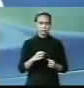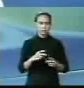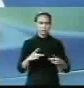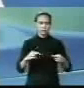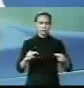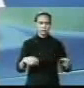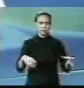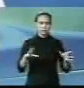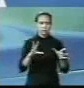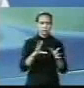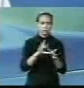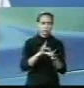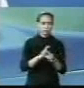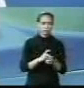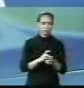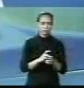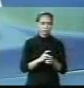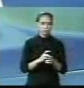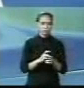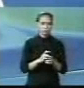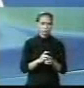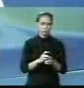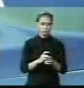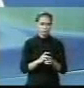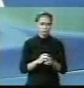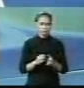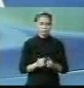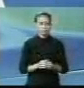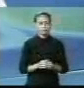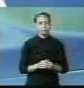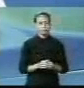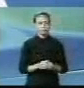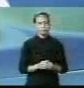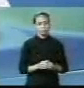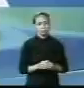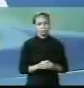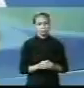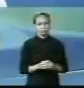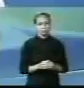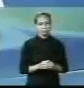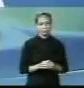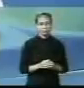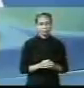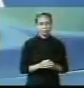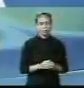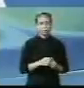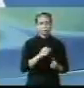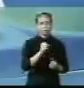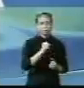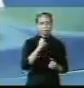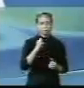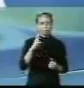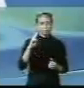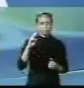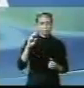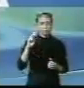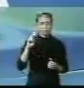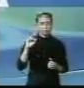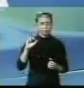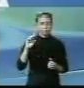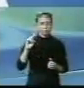exemplo, faz um servidor de web, né? E aí o servidor de web vai receber tantos pedidos de conexões que ele não vai